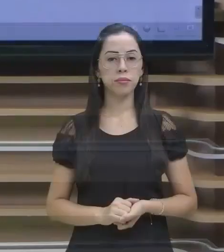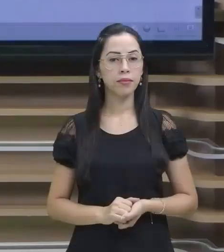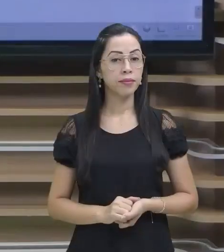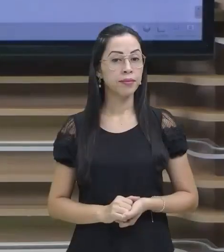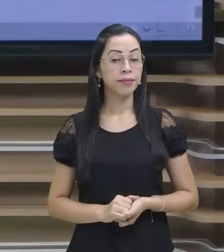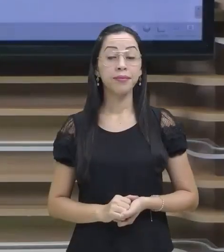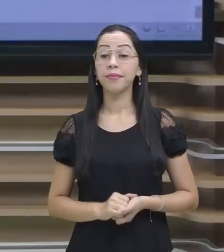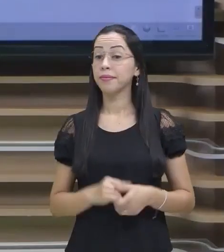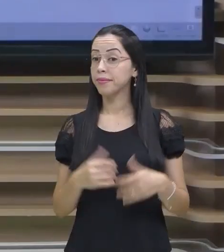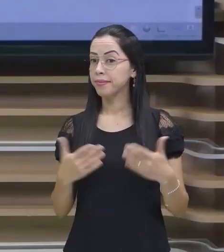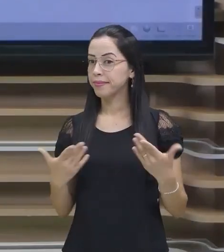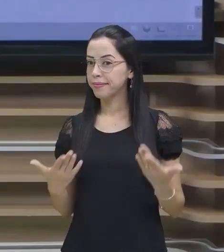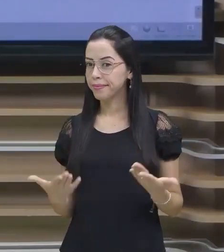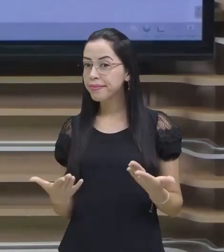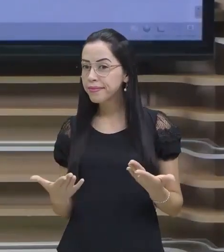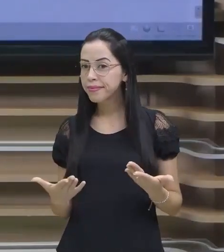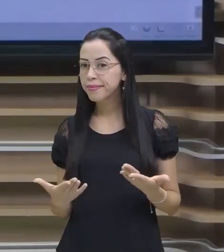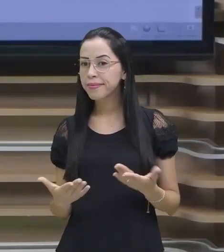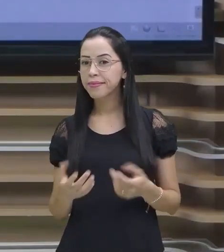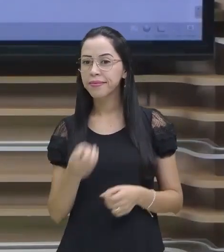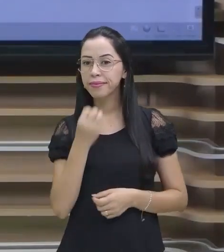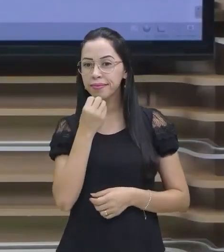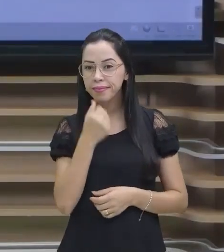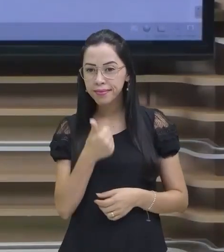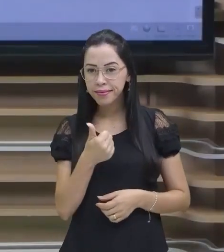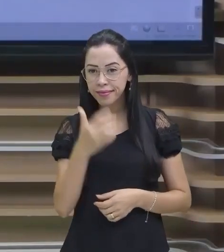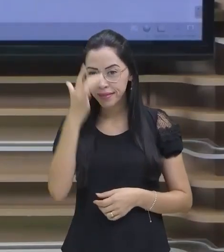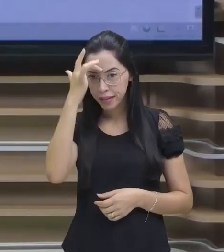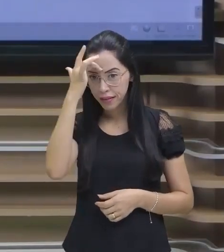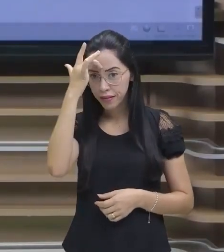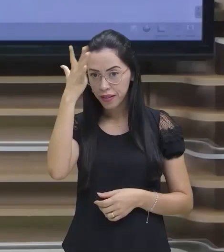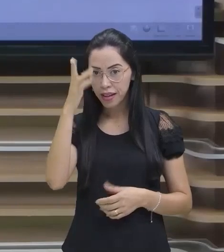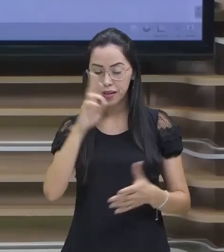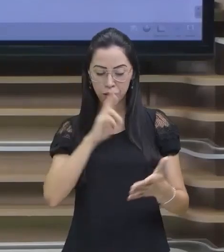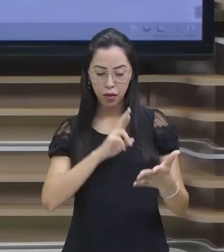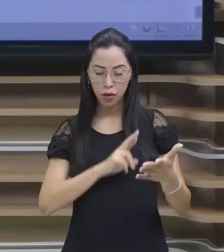E aí, foi fácil? Eu acho que foi.